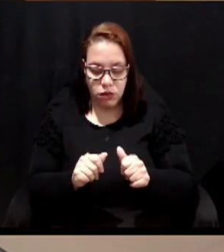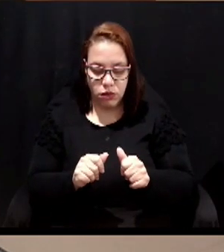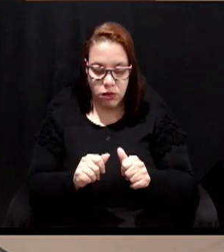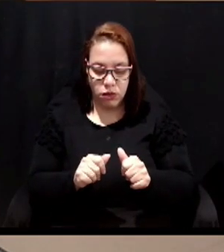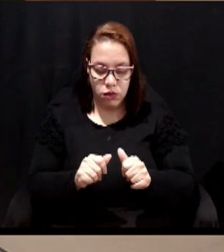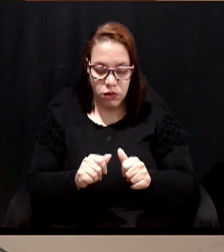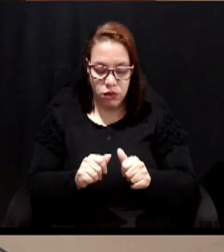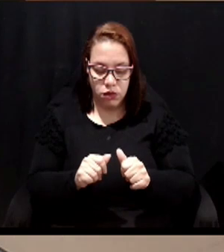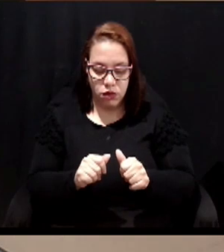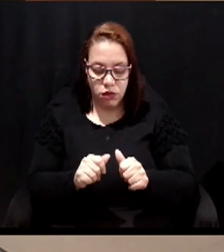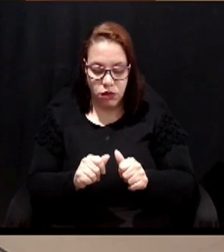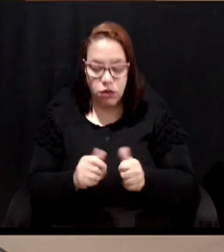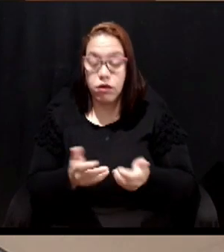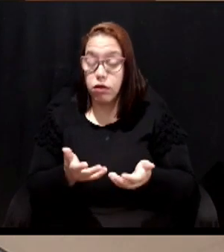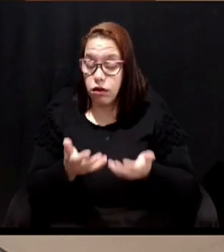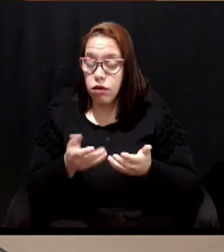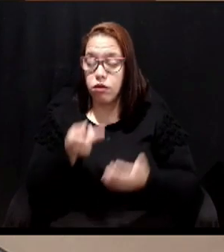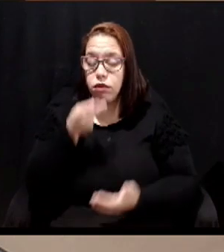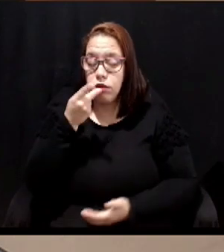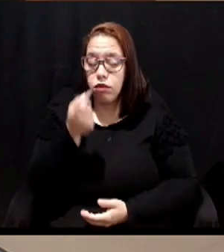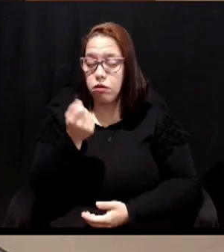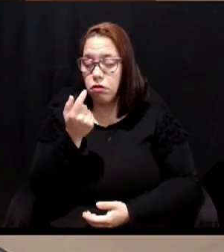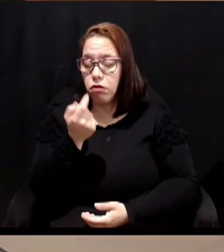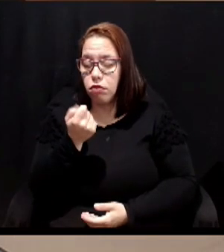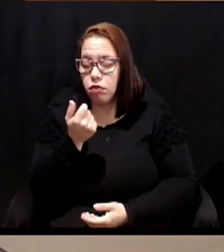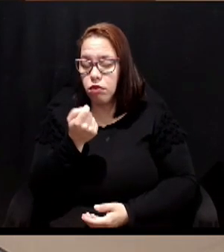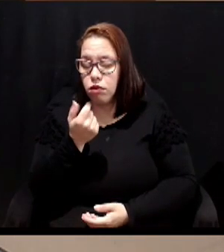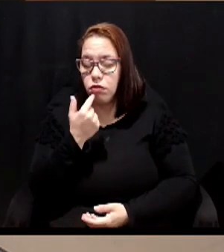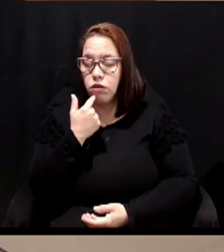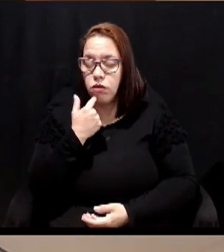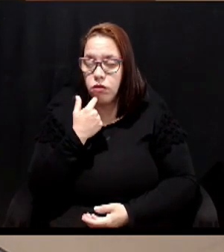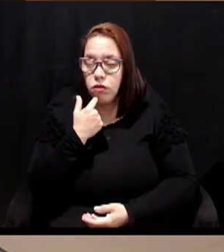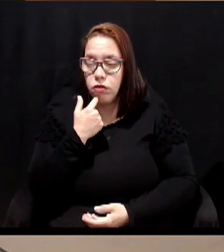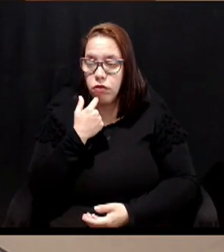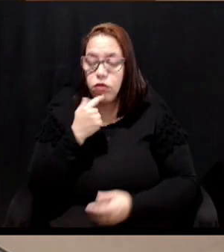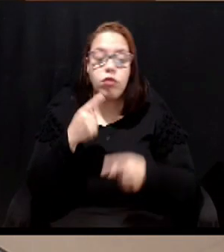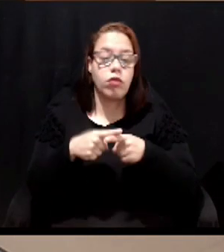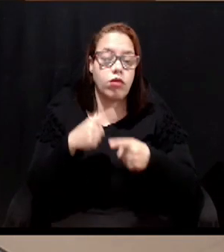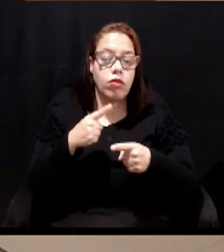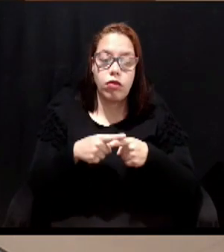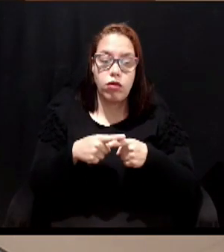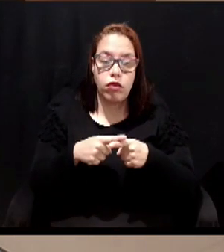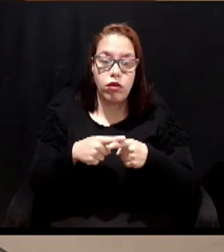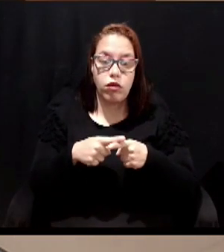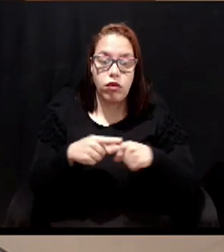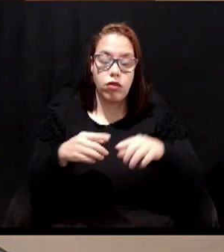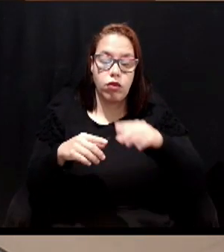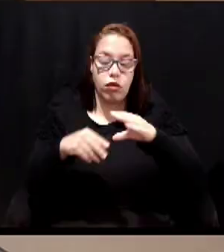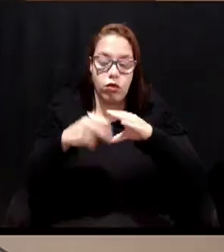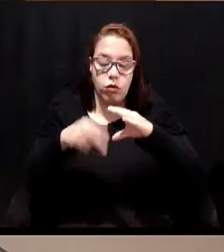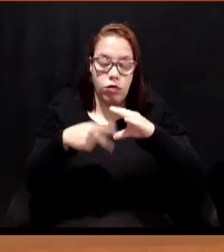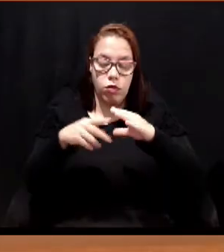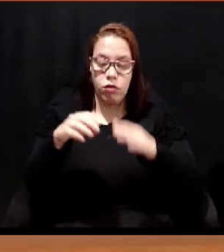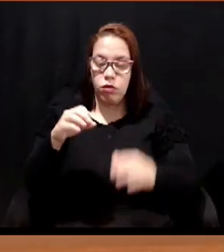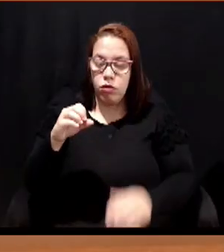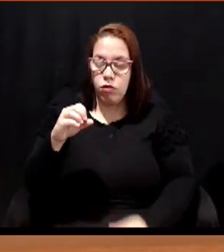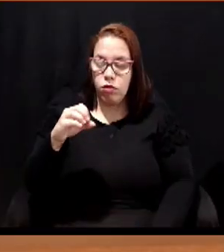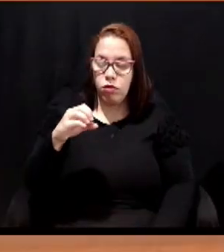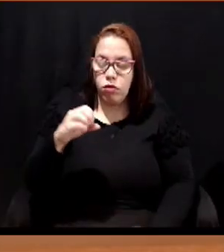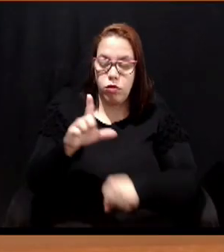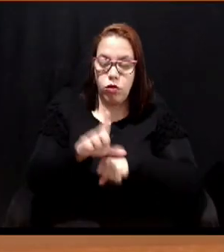Eu queria falar um pouquinho, né, sobre o porquê da Câmara de Comércio Exterior em